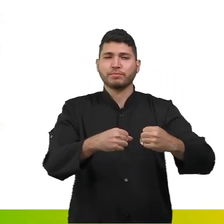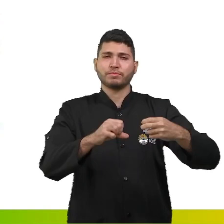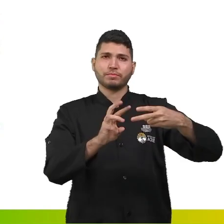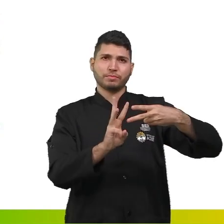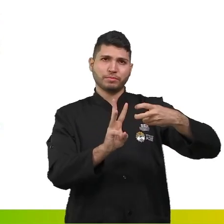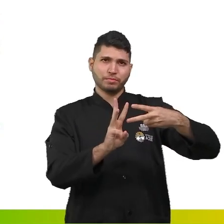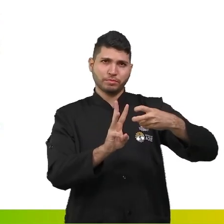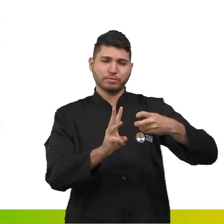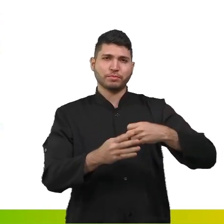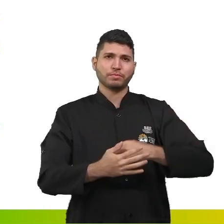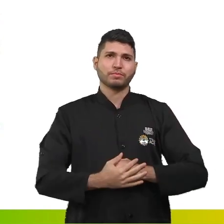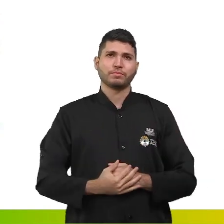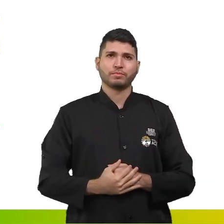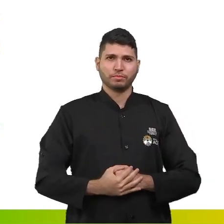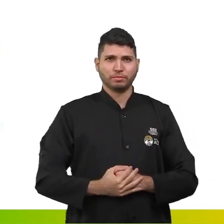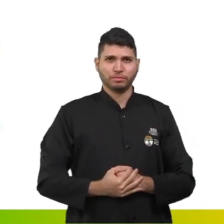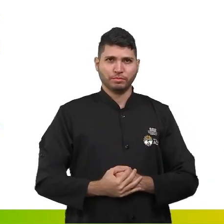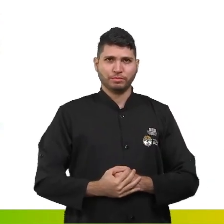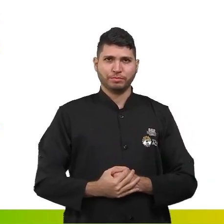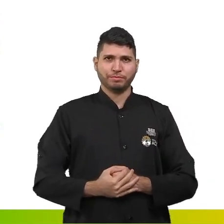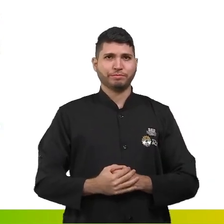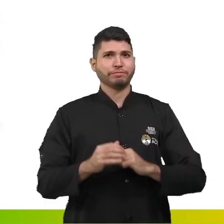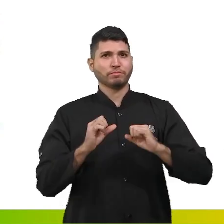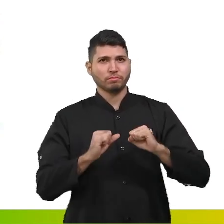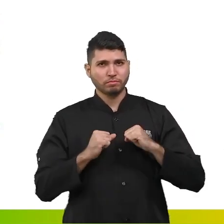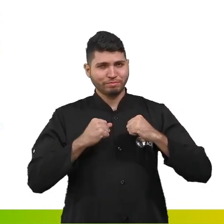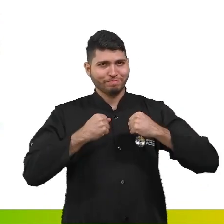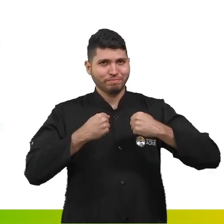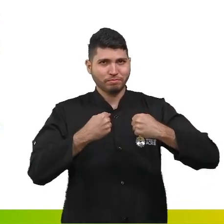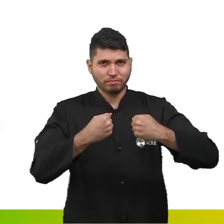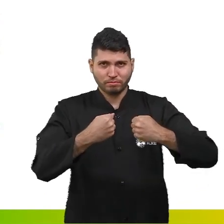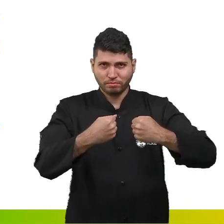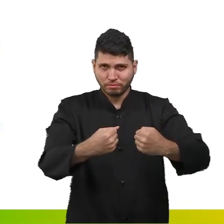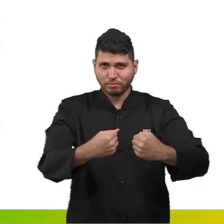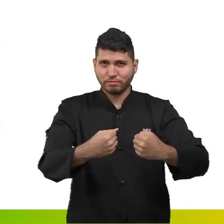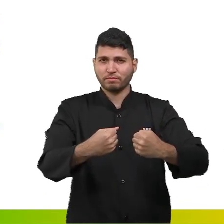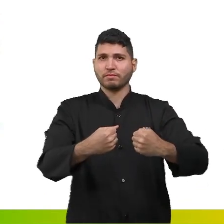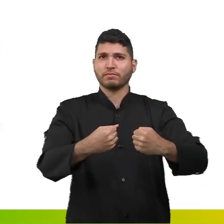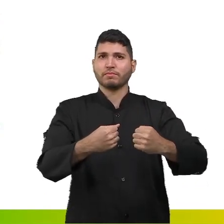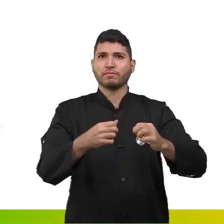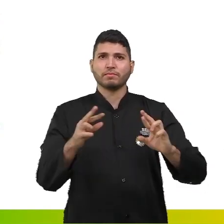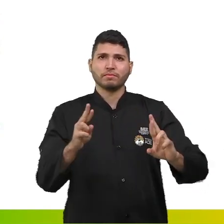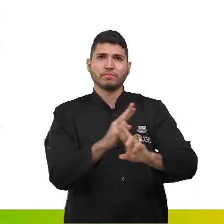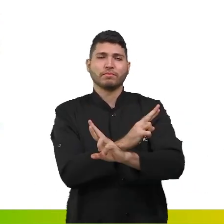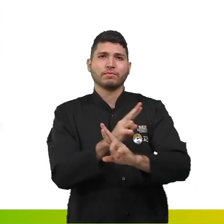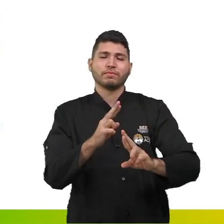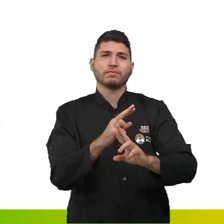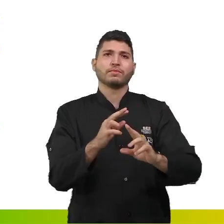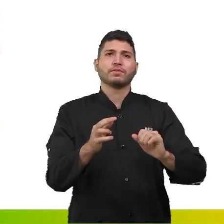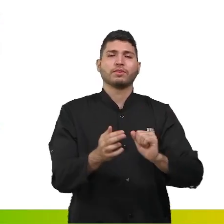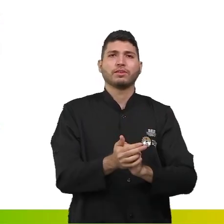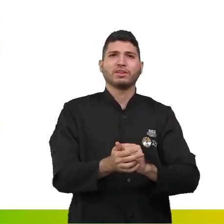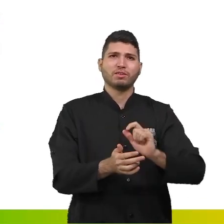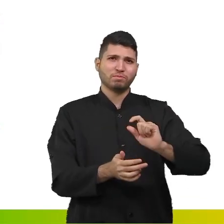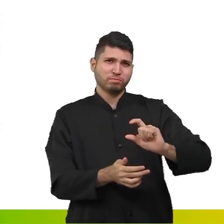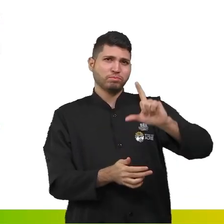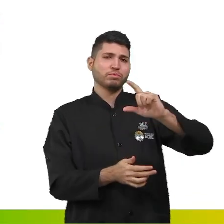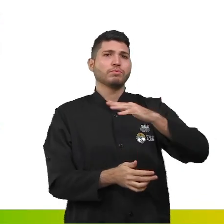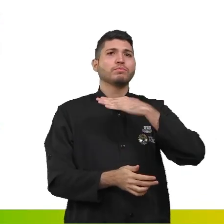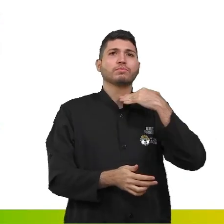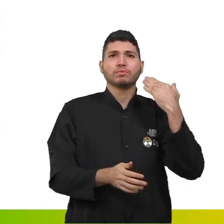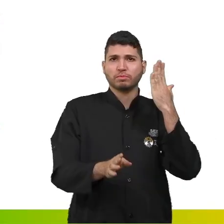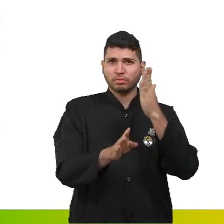povos originários, dos povos indígenas. Essa resistência, somada à alta mortalidade por doenças